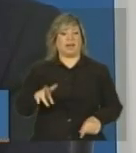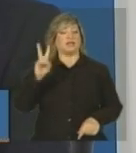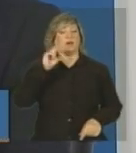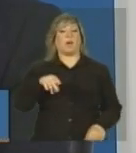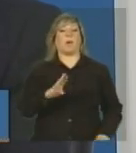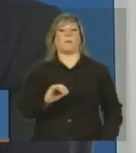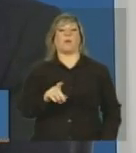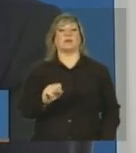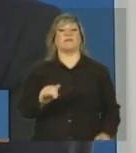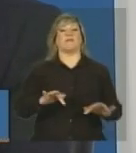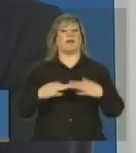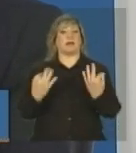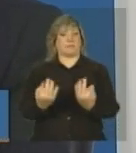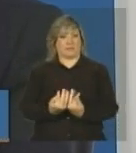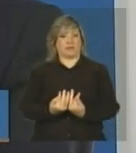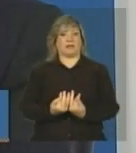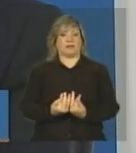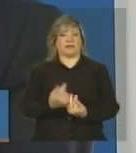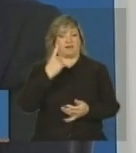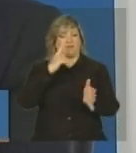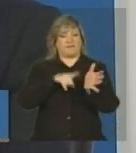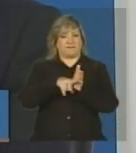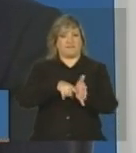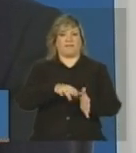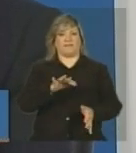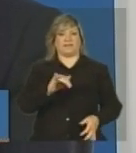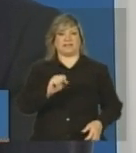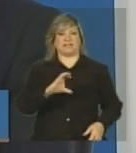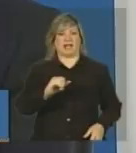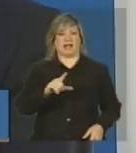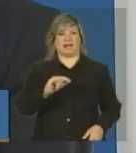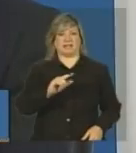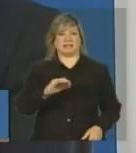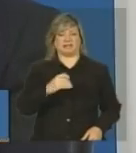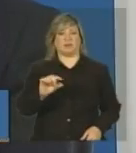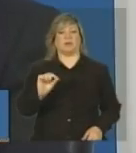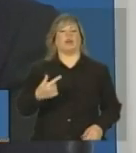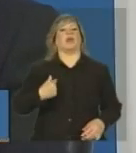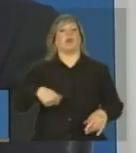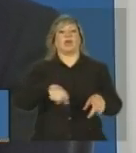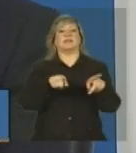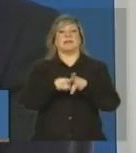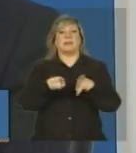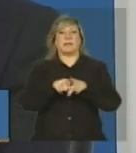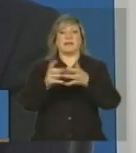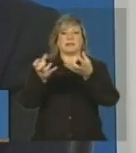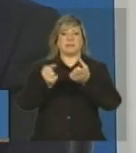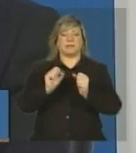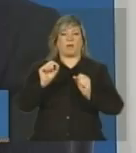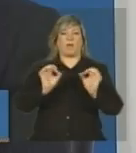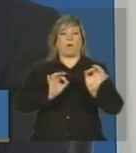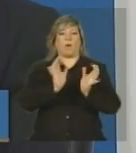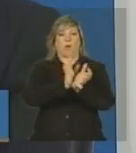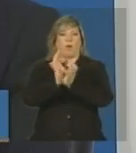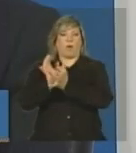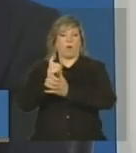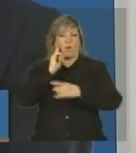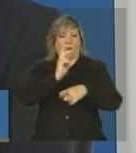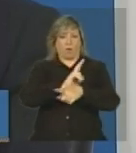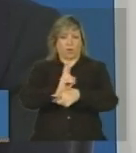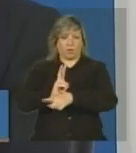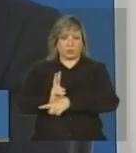Família. Além dessa fiscalização, nós recebemos a fiscalização dos órgãos de controle